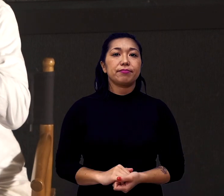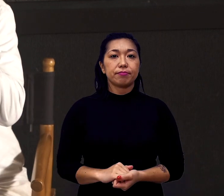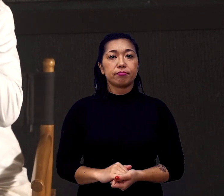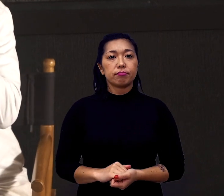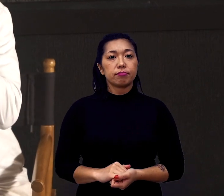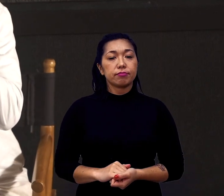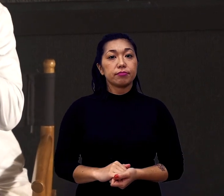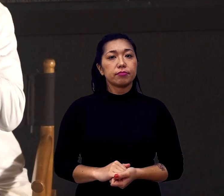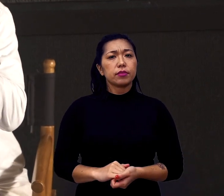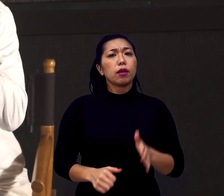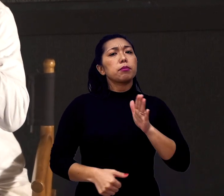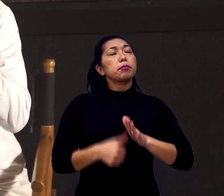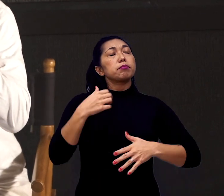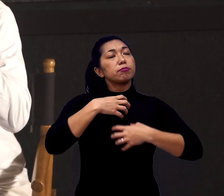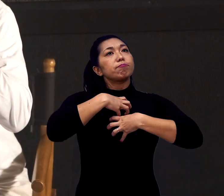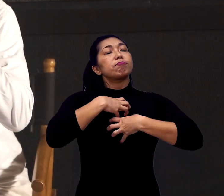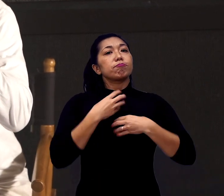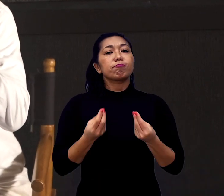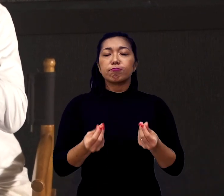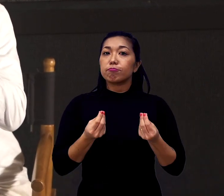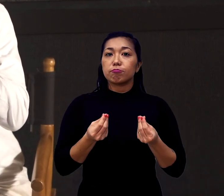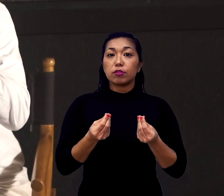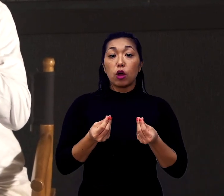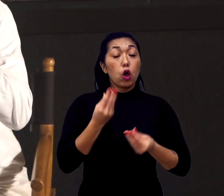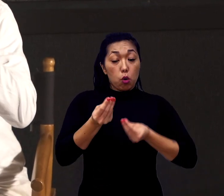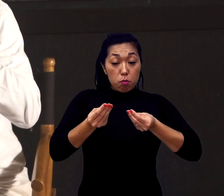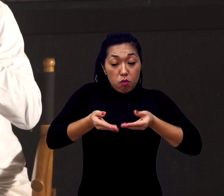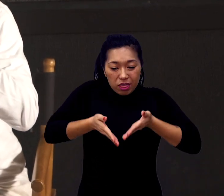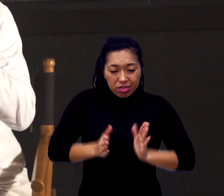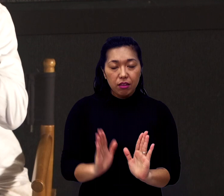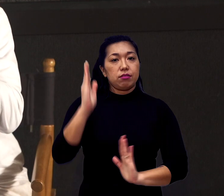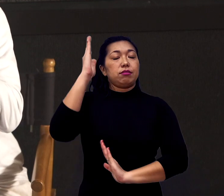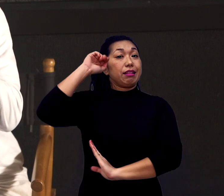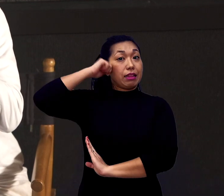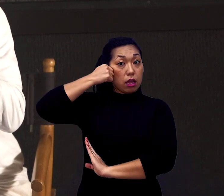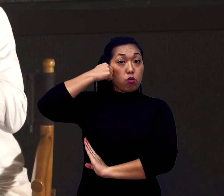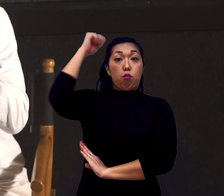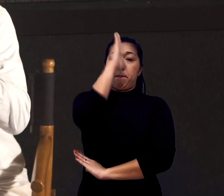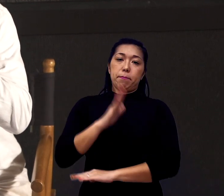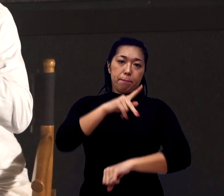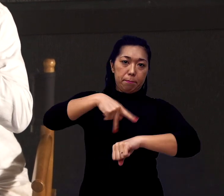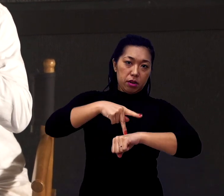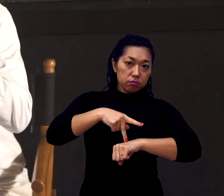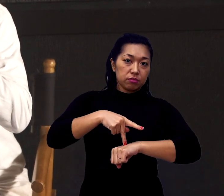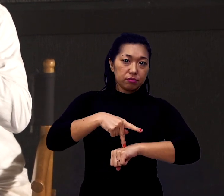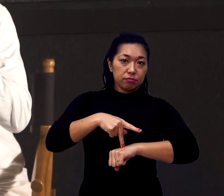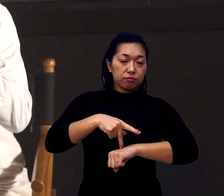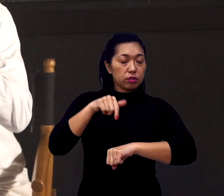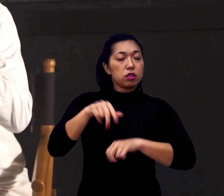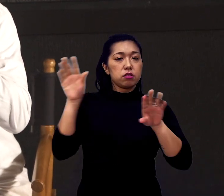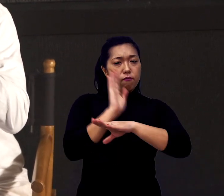A primeira impressão é a impressão de alguém que nasce negro no Brasil. Esse filme é sobre um estado racial,